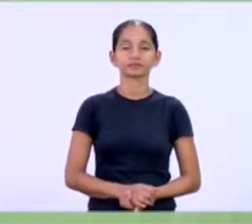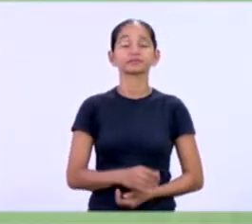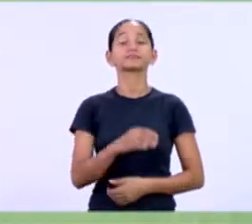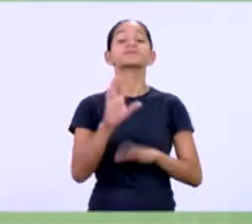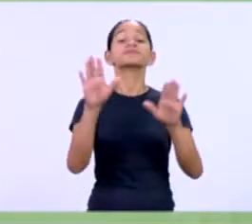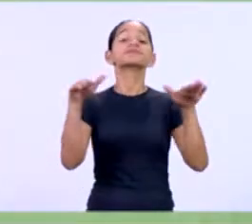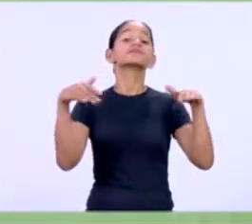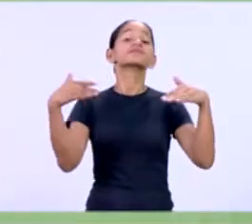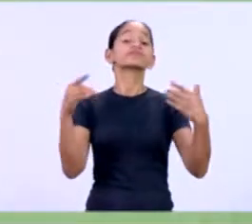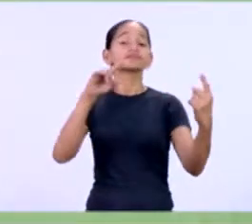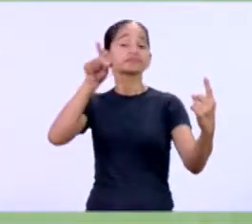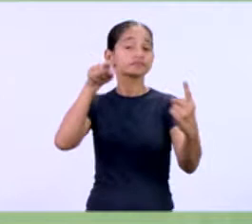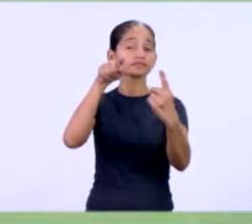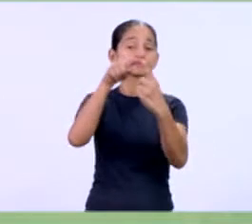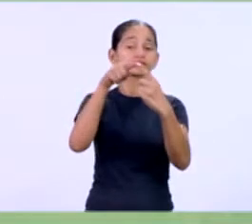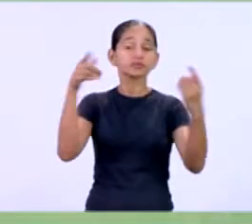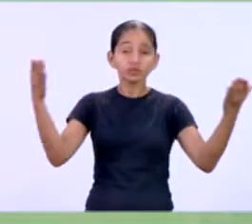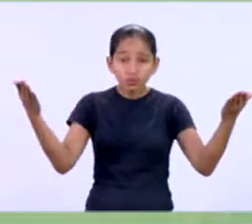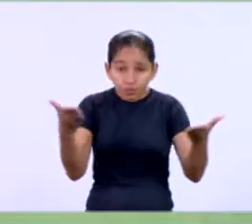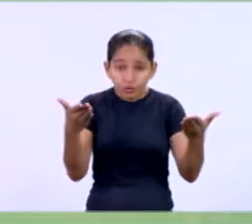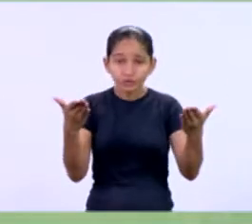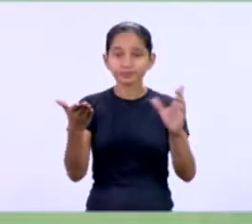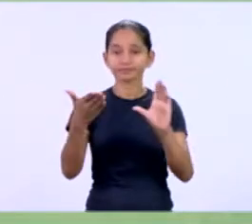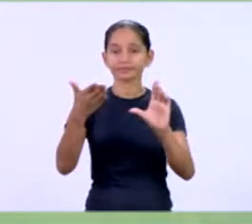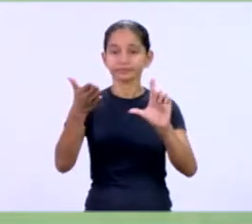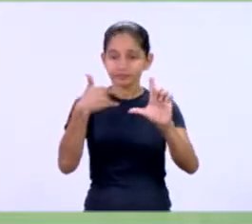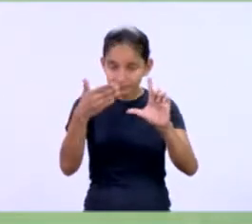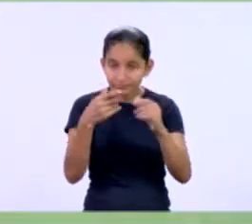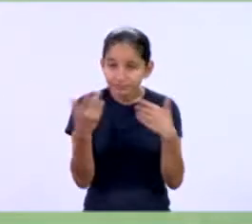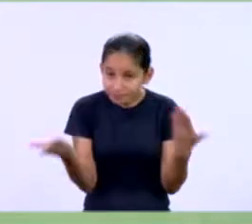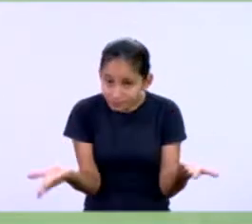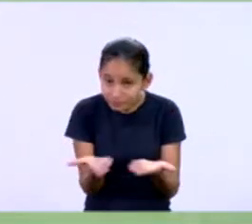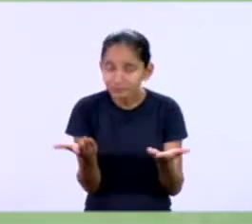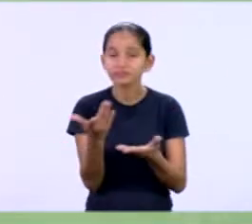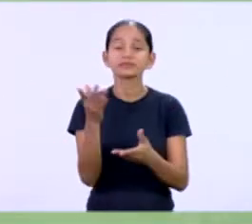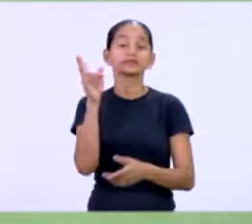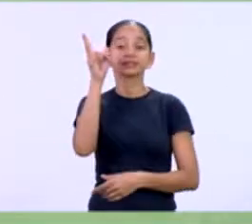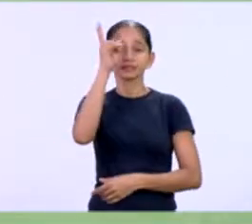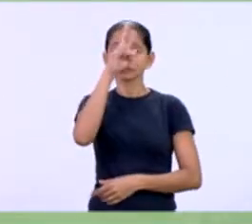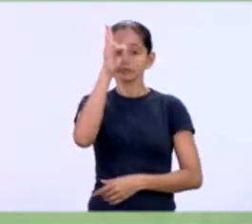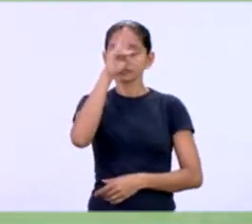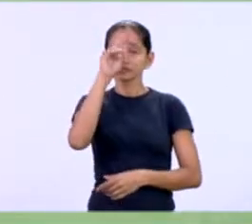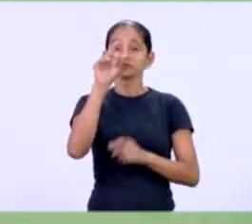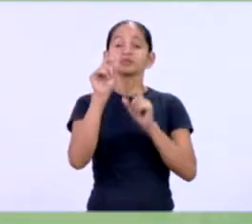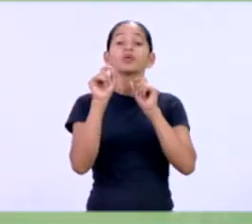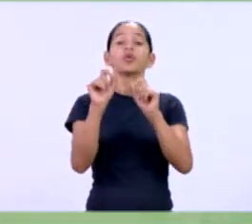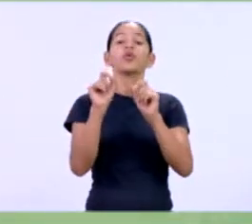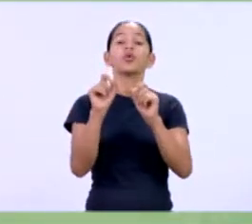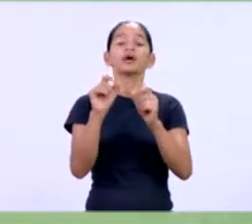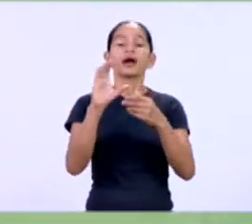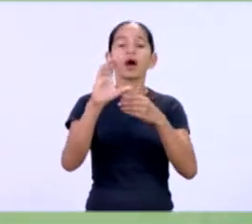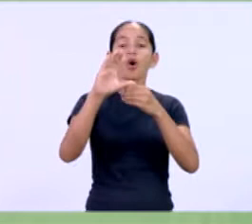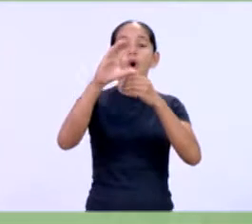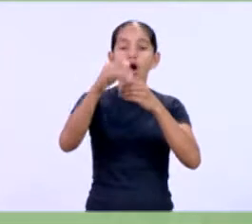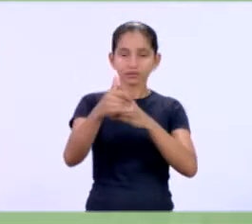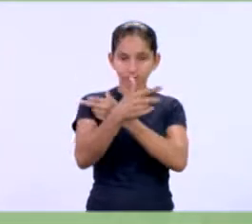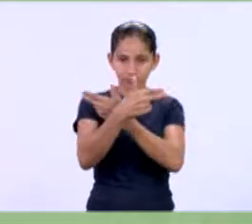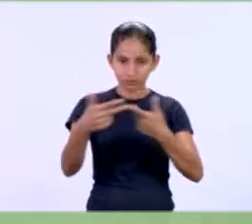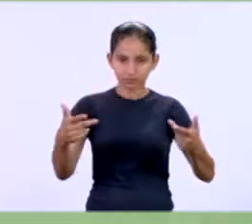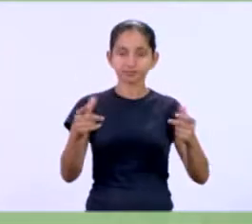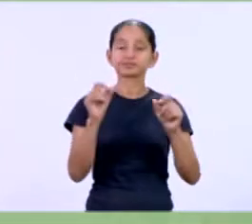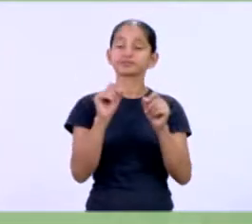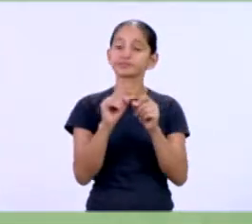Então, quais são os objetivos da nossa teleaula? Relembrar conceitos e tópicos de planejamento